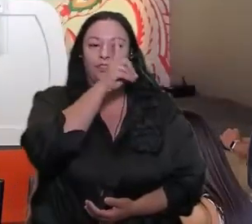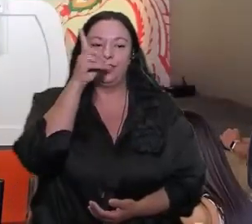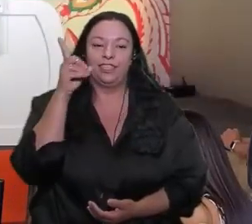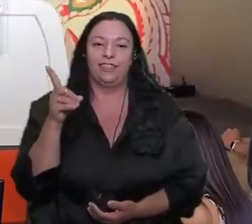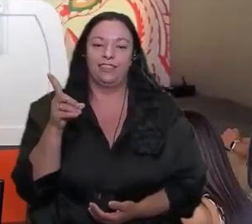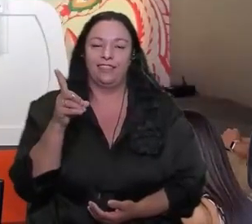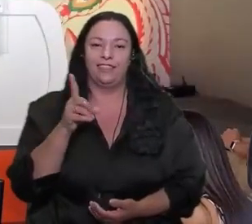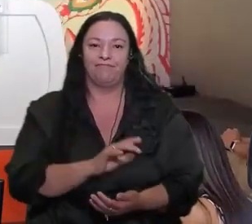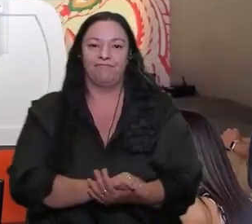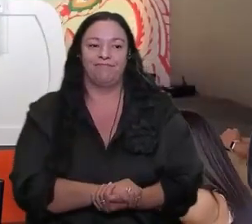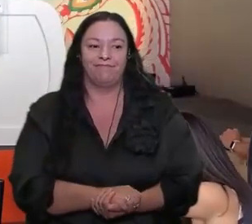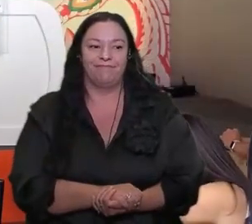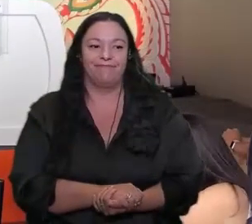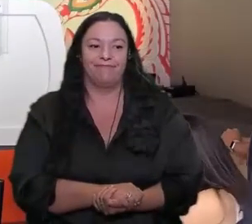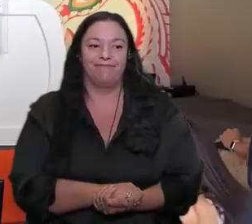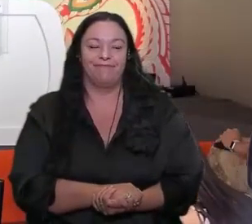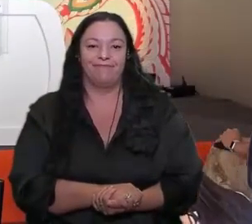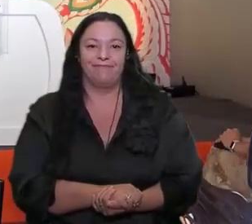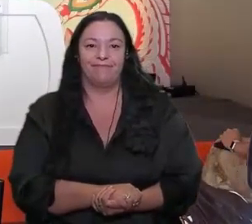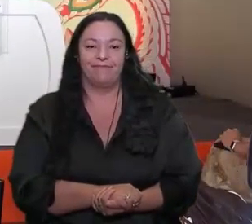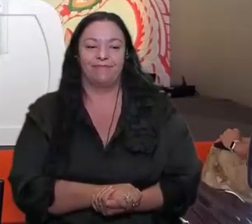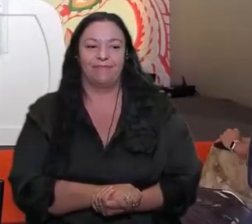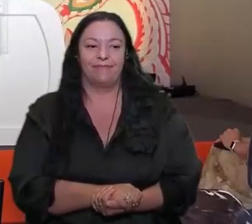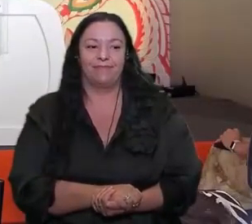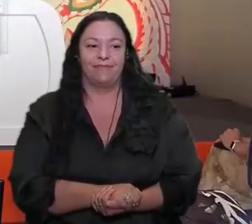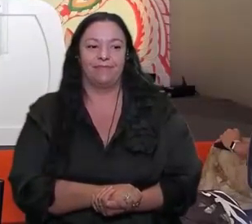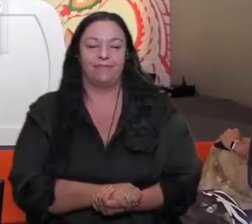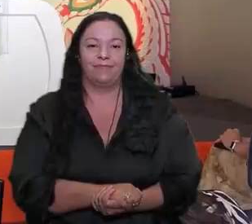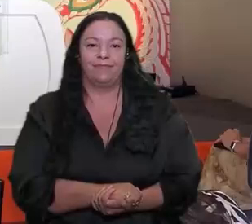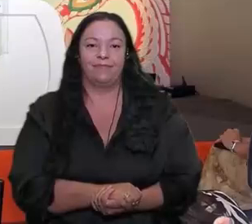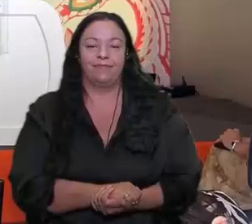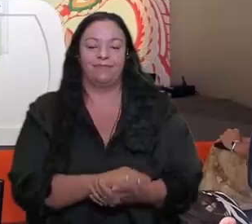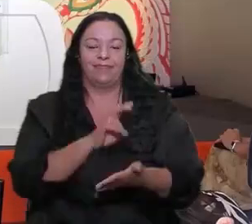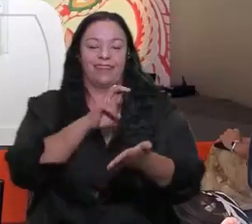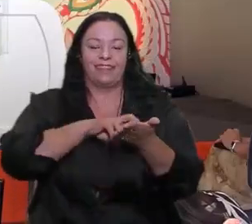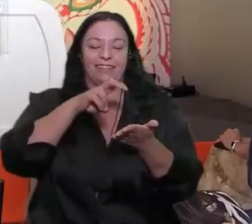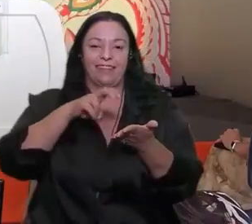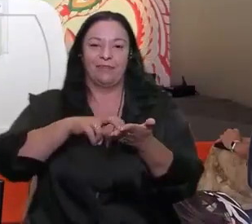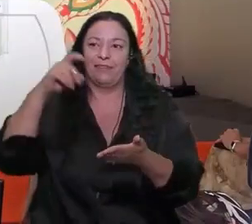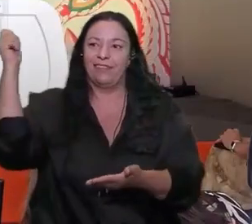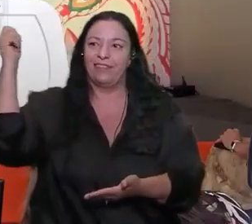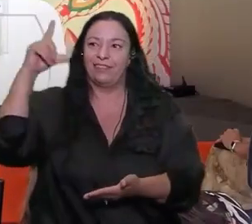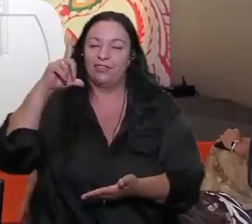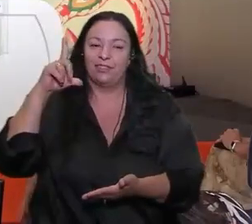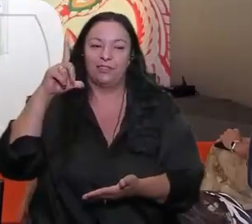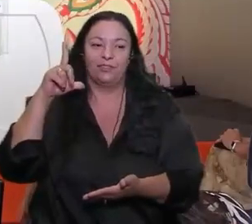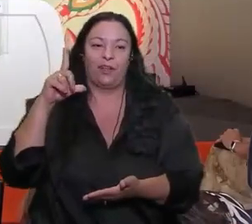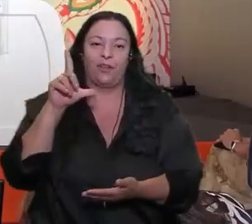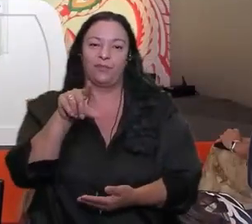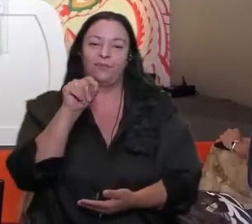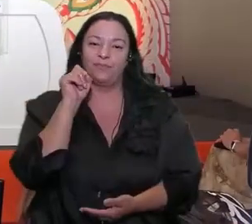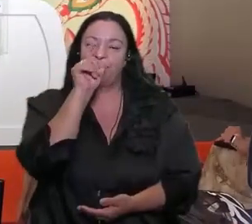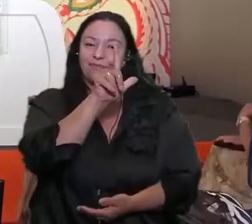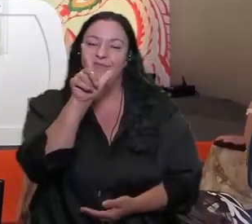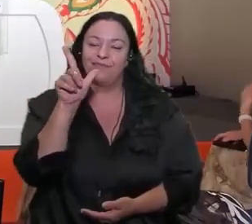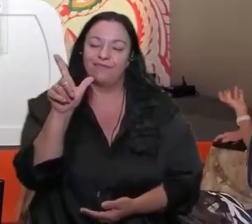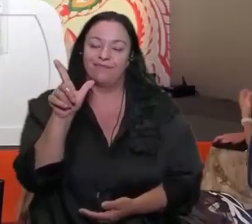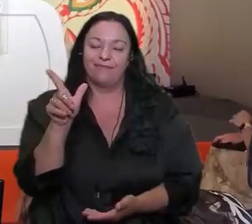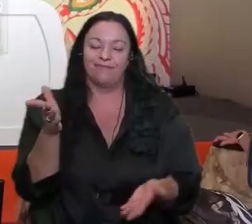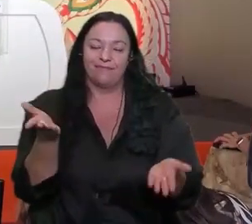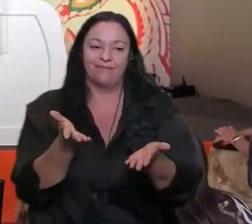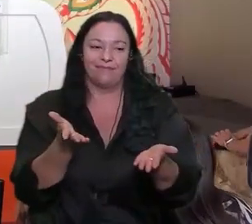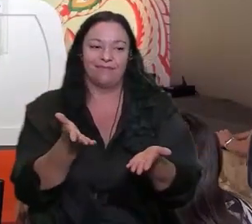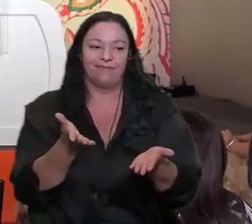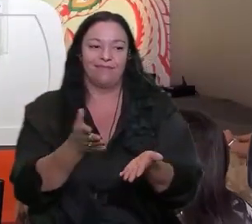palco onde ocorre toda a roda de conversa. O palco possui uma longa mesa branca. Os convidados se assentam de trás dessa mesa. De frente ao